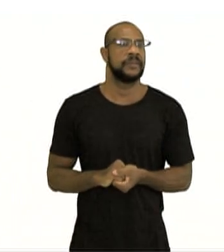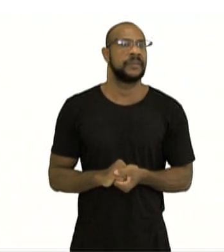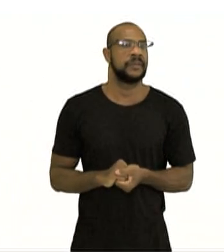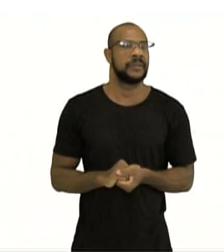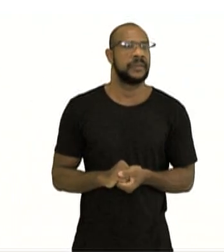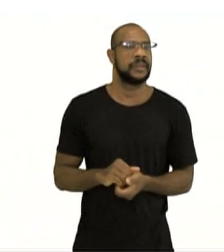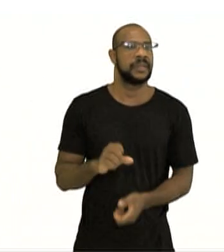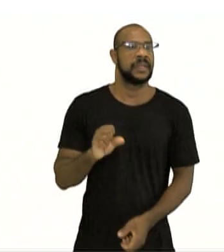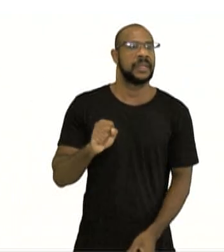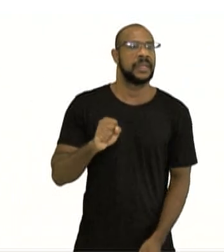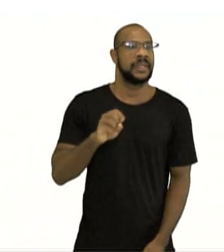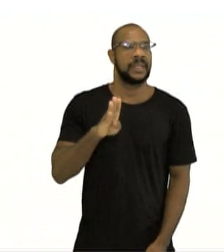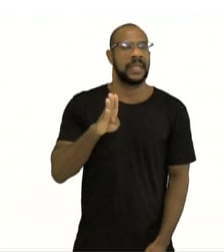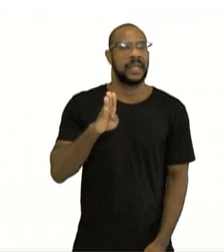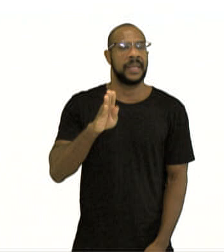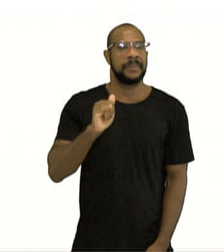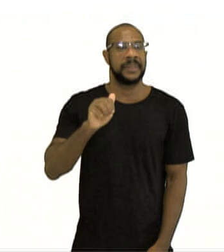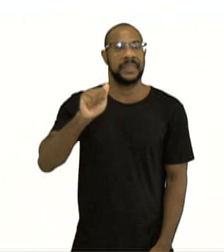Sabia,